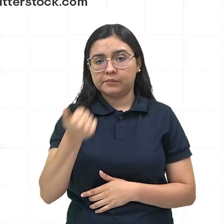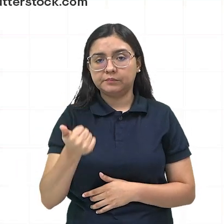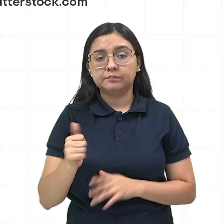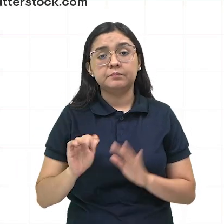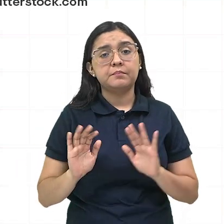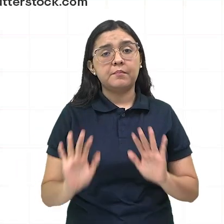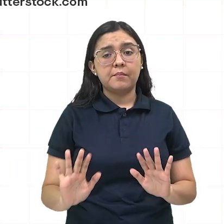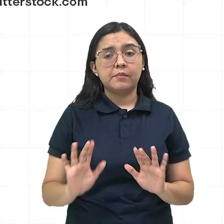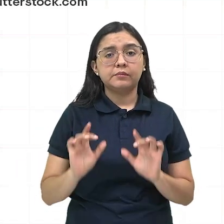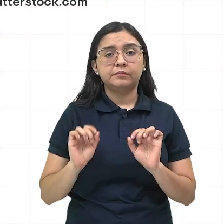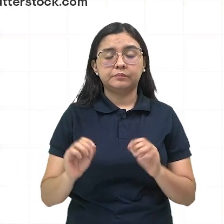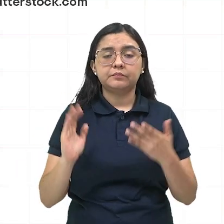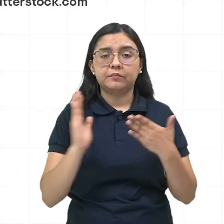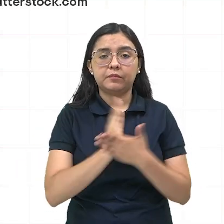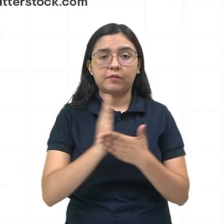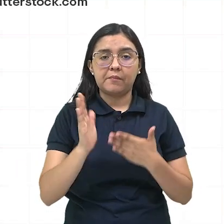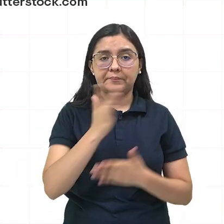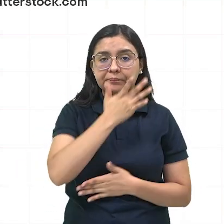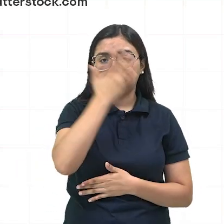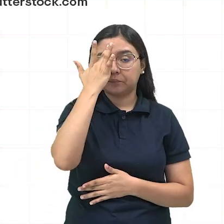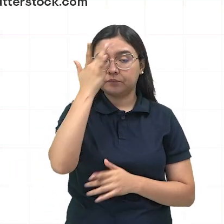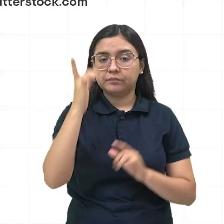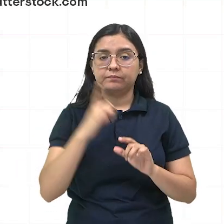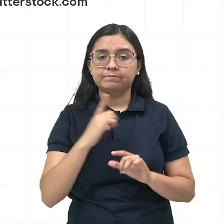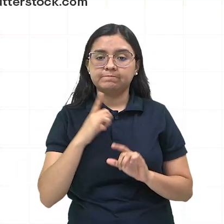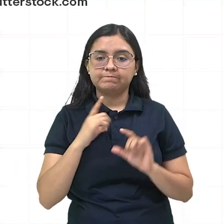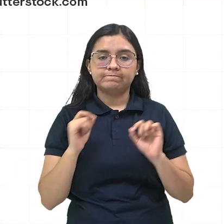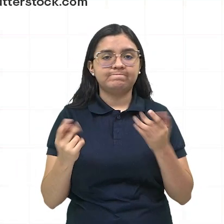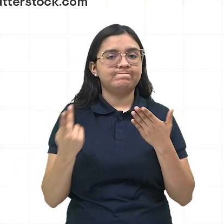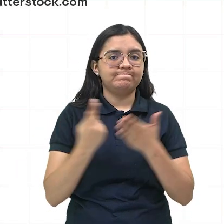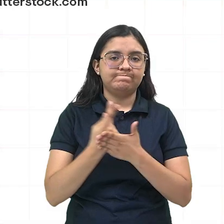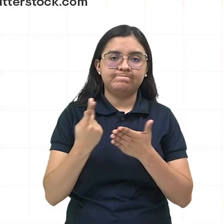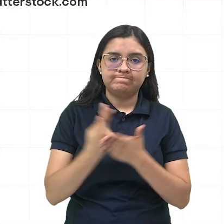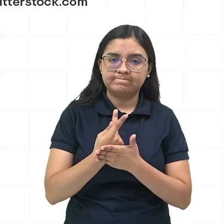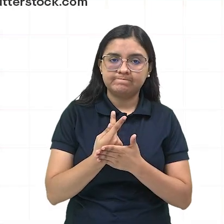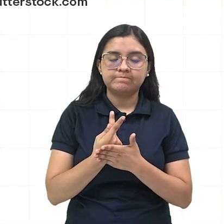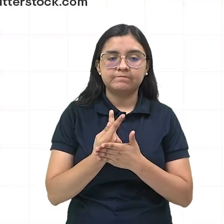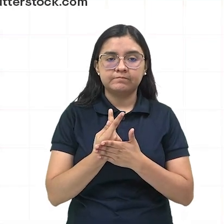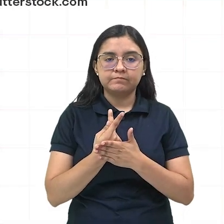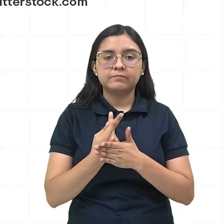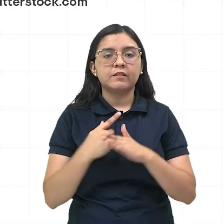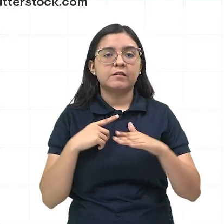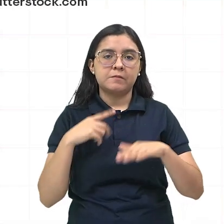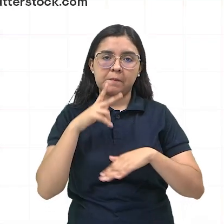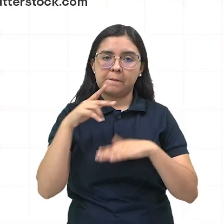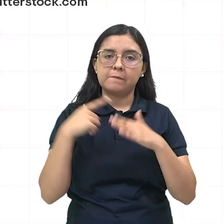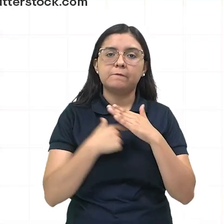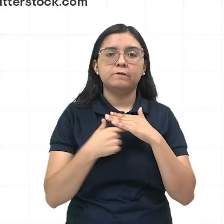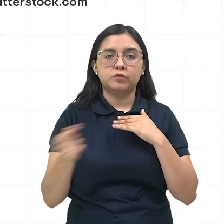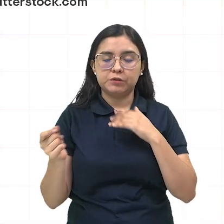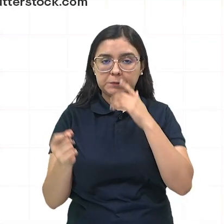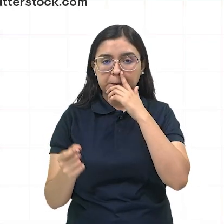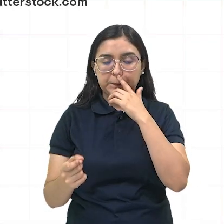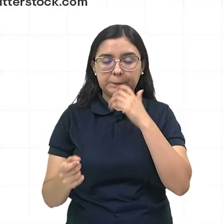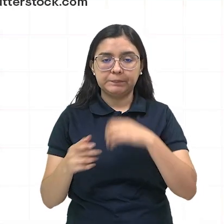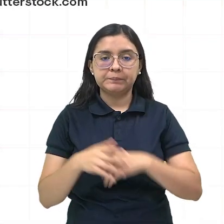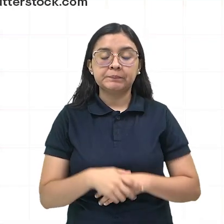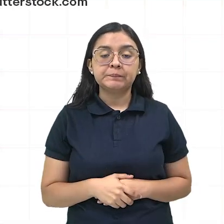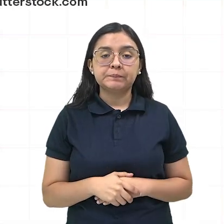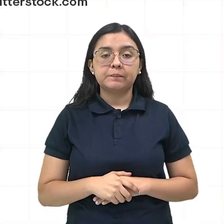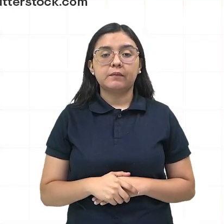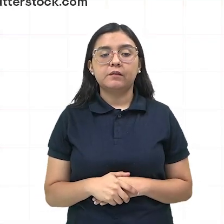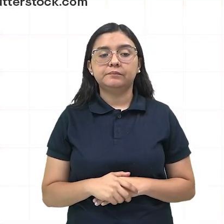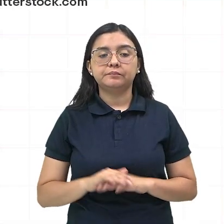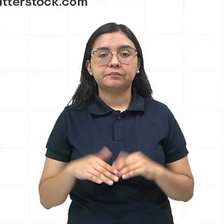que algumas pessoas acabam fazendo isso de maneira errada, de maneira incorreta, fora da legislação que aquele país. É como